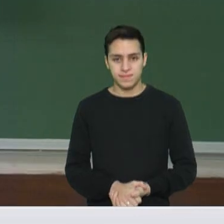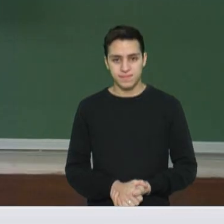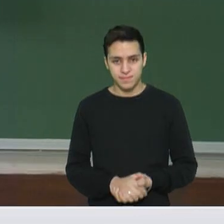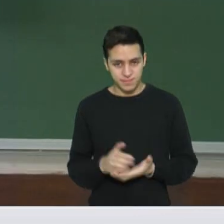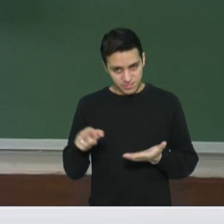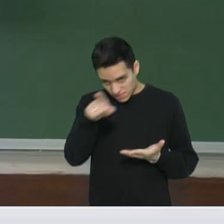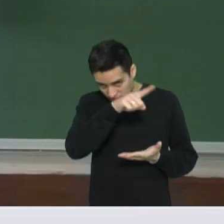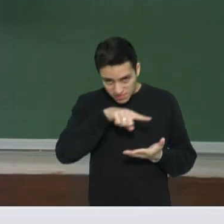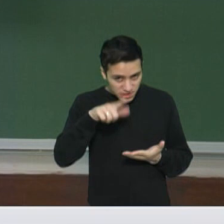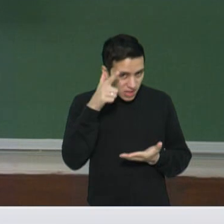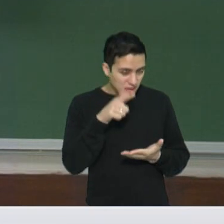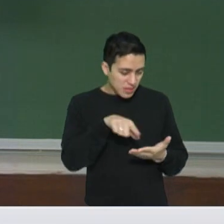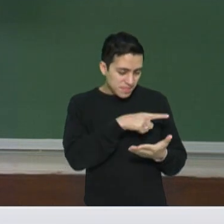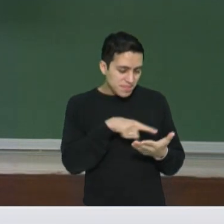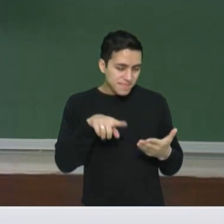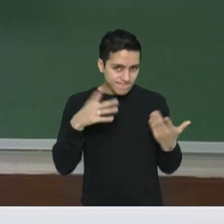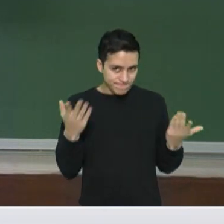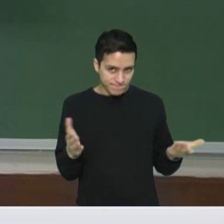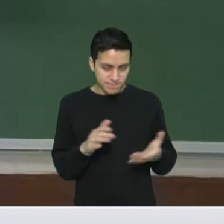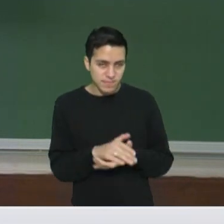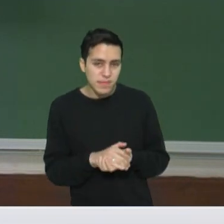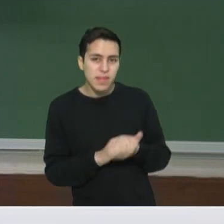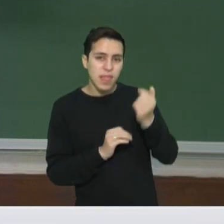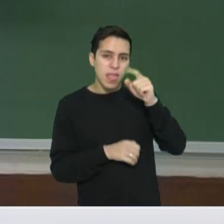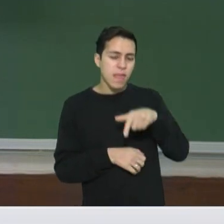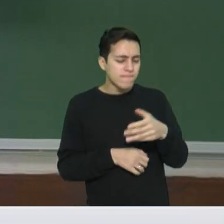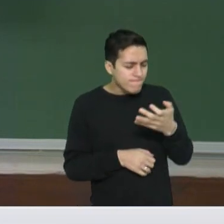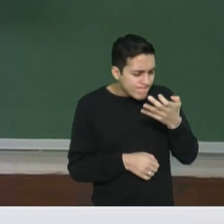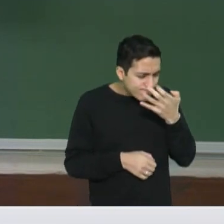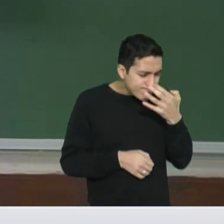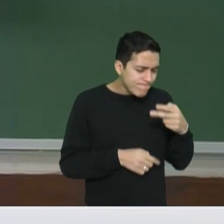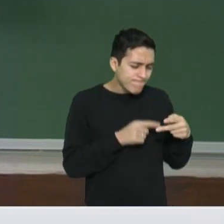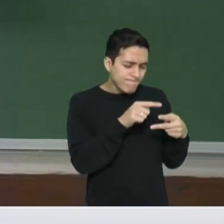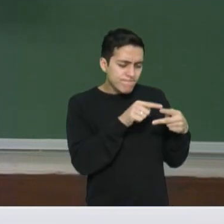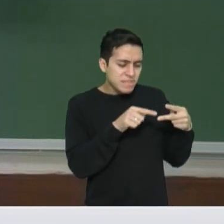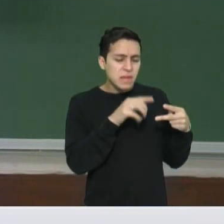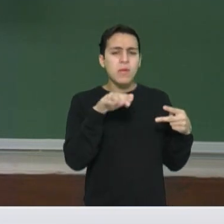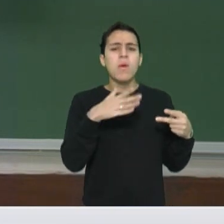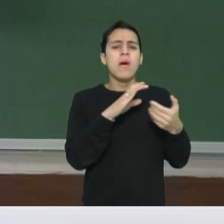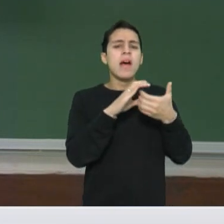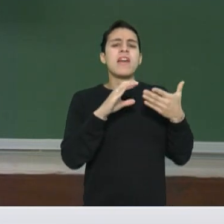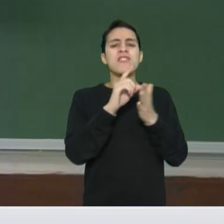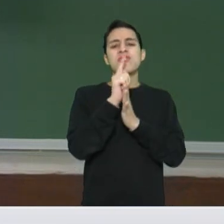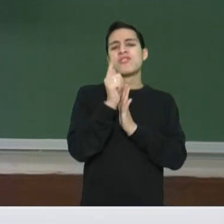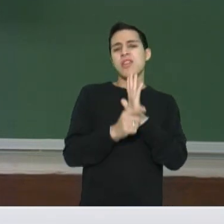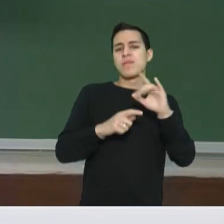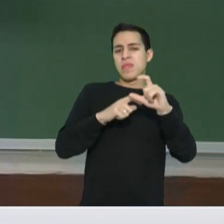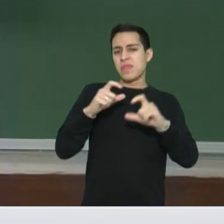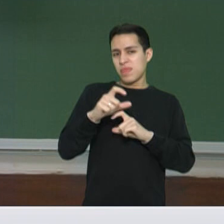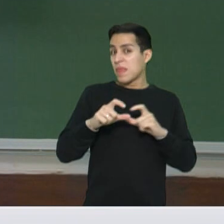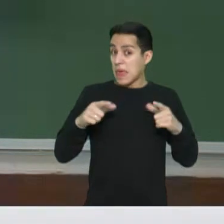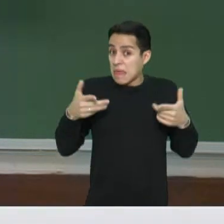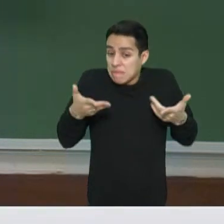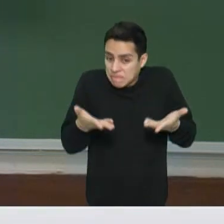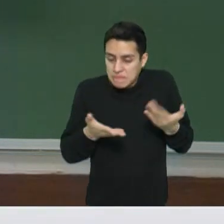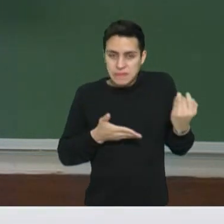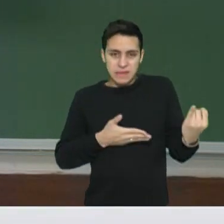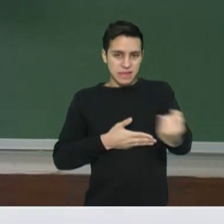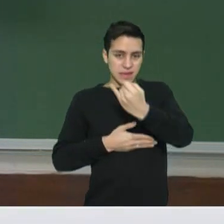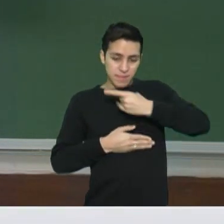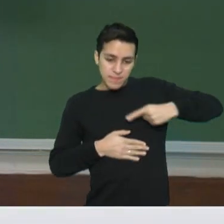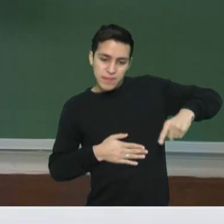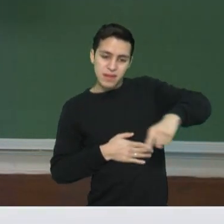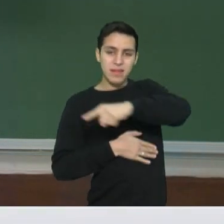Você conseguiu marcar, né? Então, é observar as características desse gênero. Isso é importante para nós